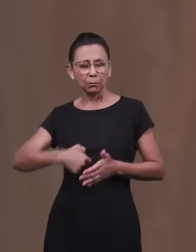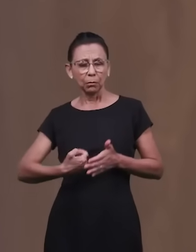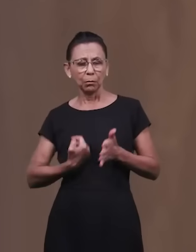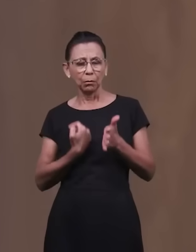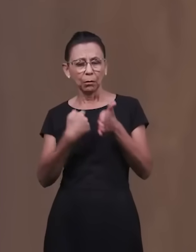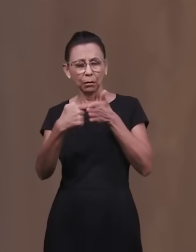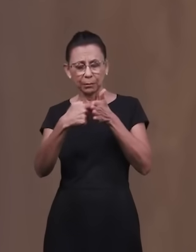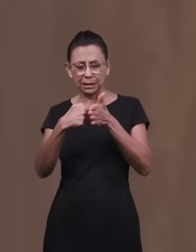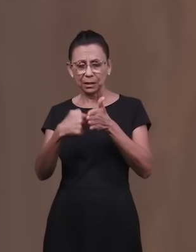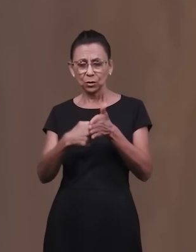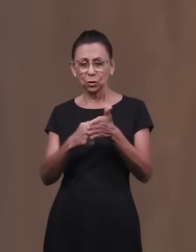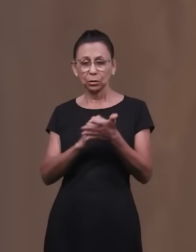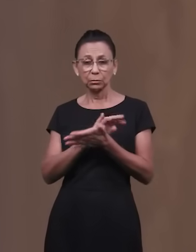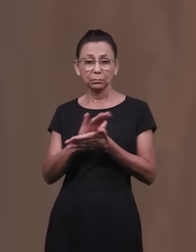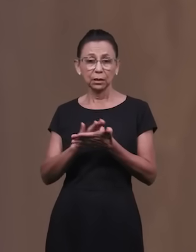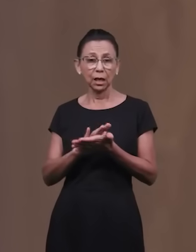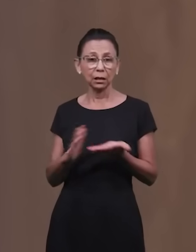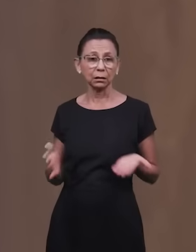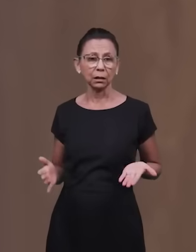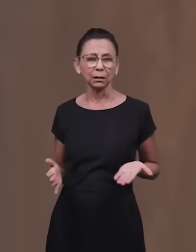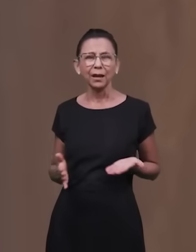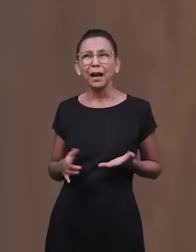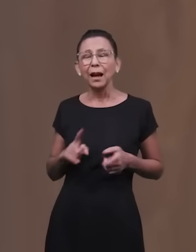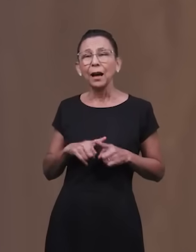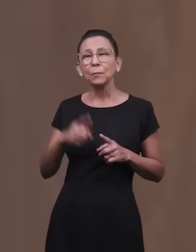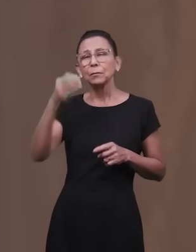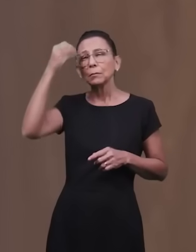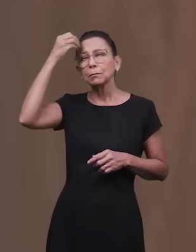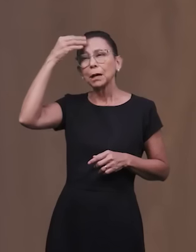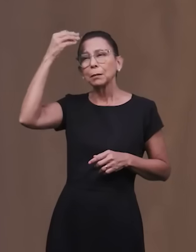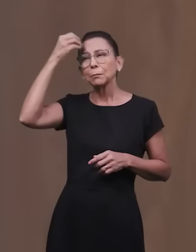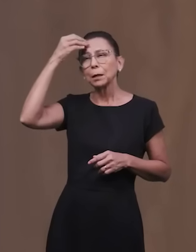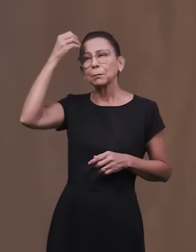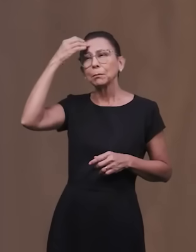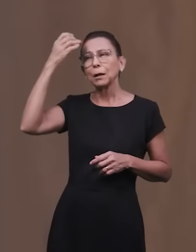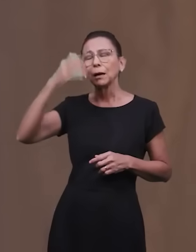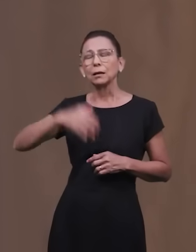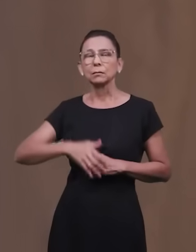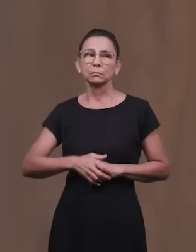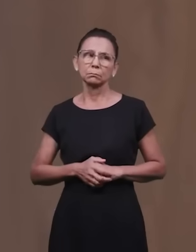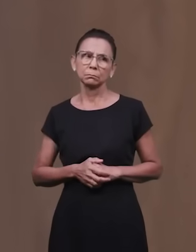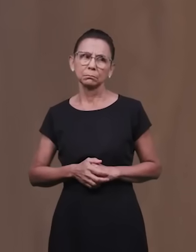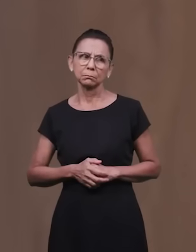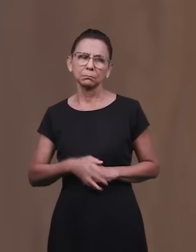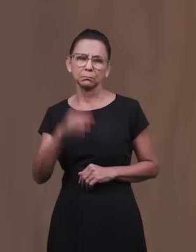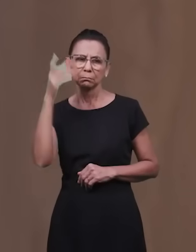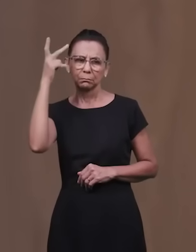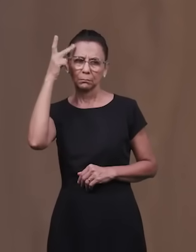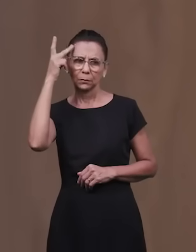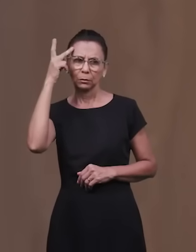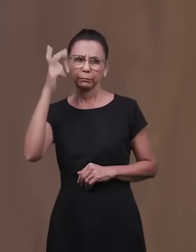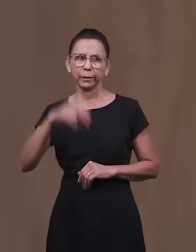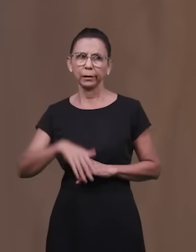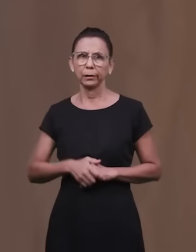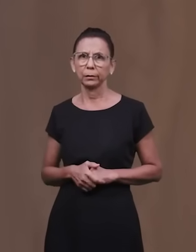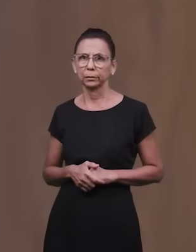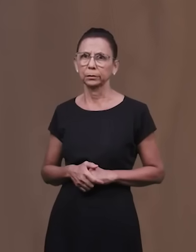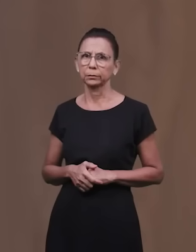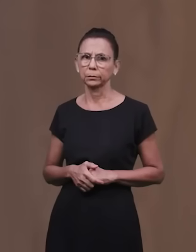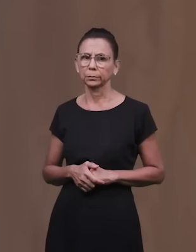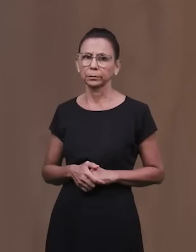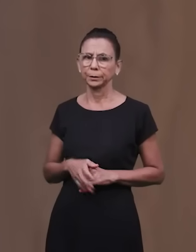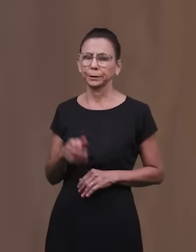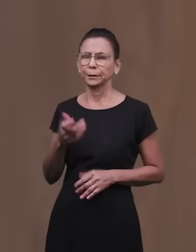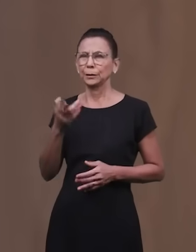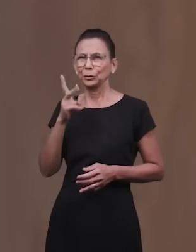sono, vai ser avaliada a situação e direcionado para o tratamento. É assim que é feito o diagnóstico de ansiedade.